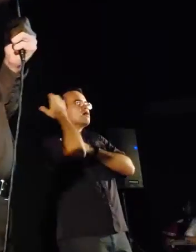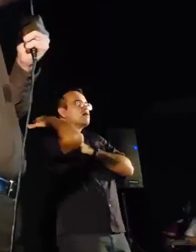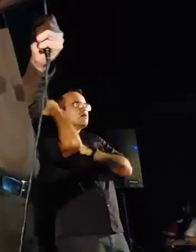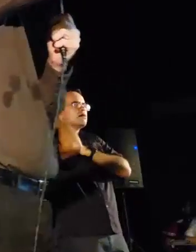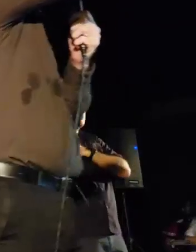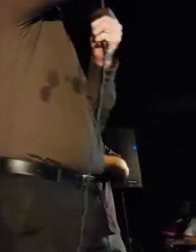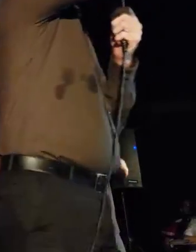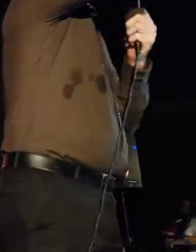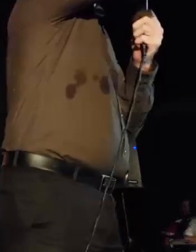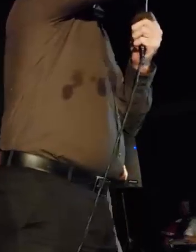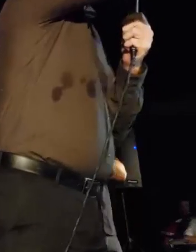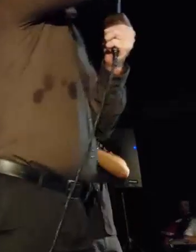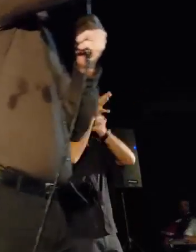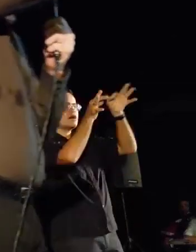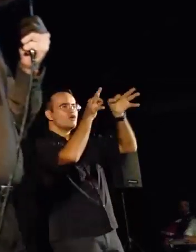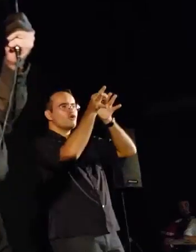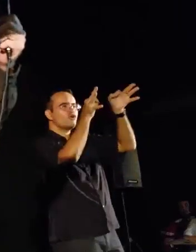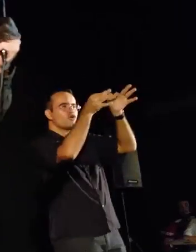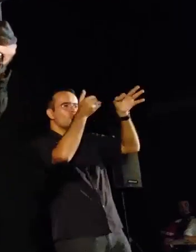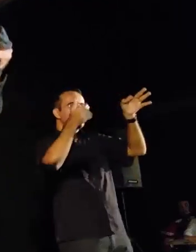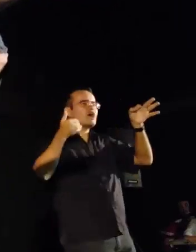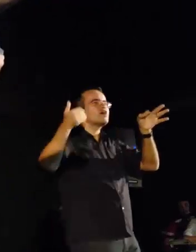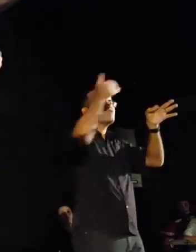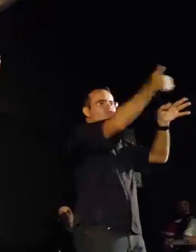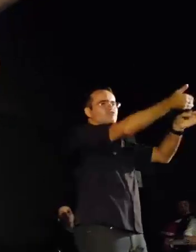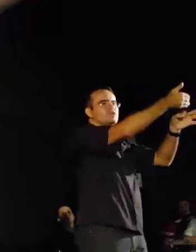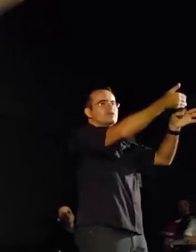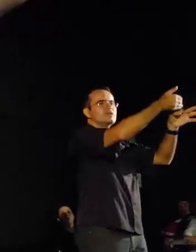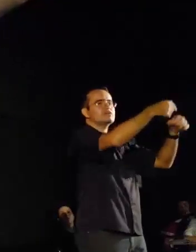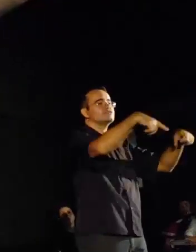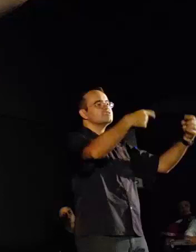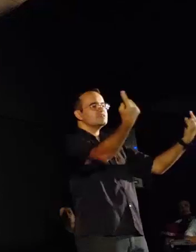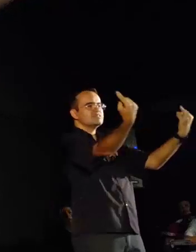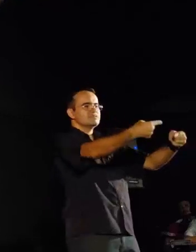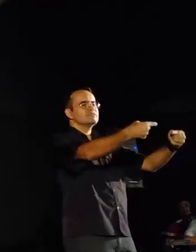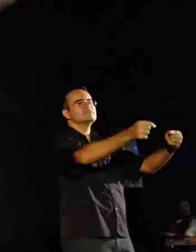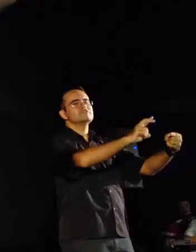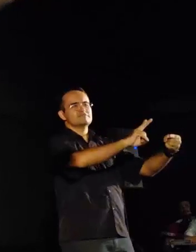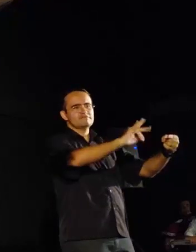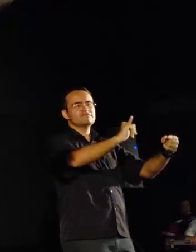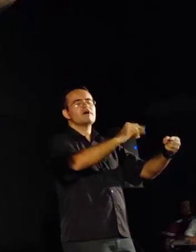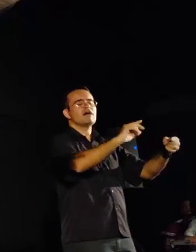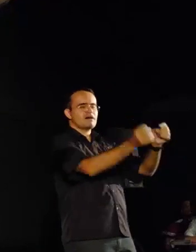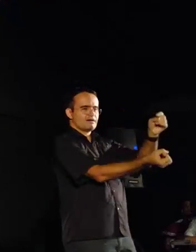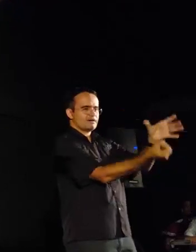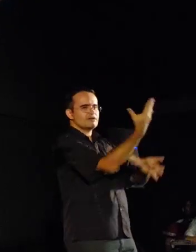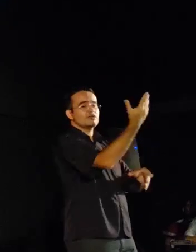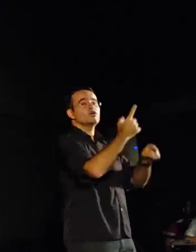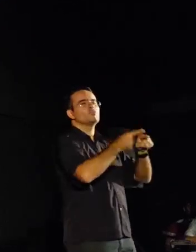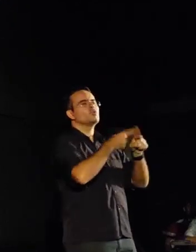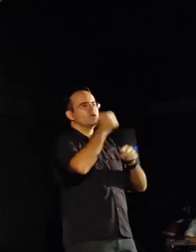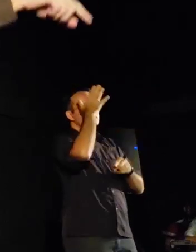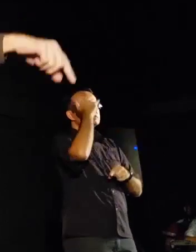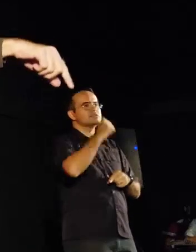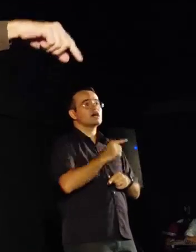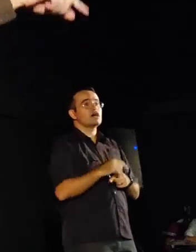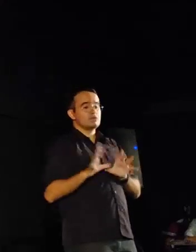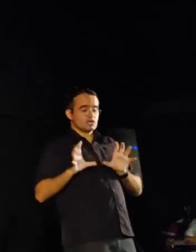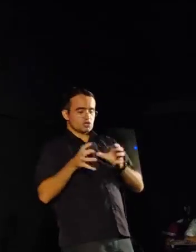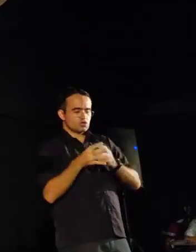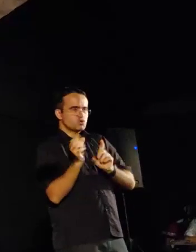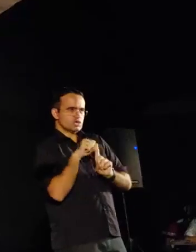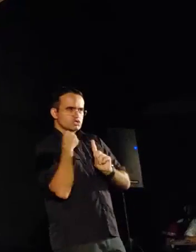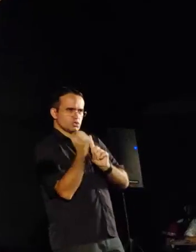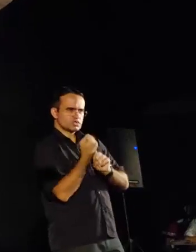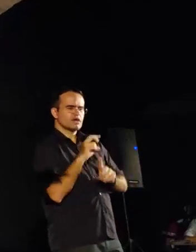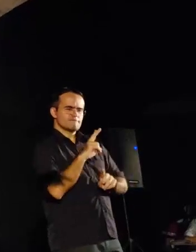frente. Eles estão lutando contra aqueles que vão aparecer. Eles sabem que nós vamos voltar.